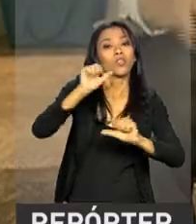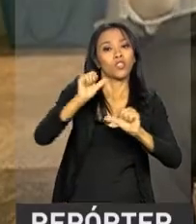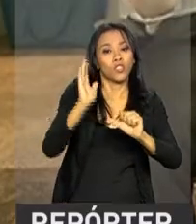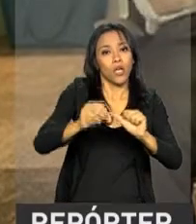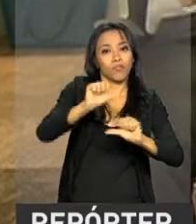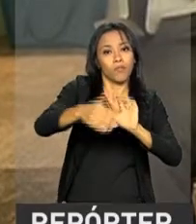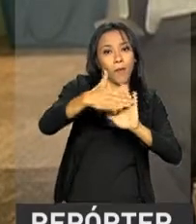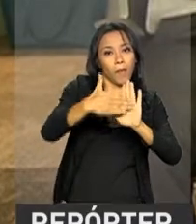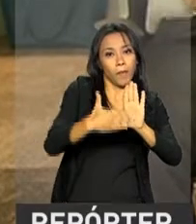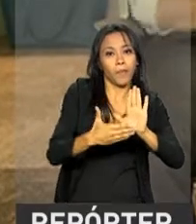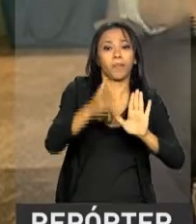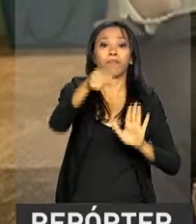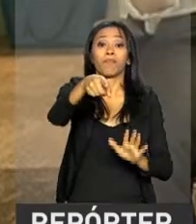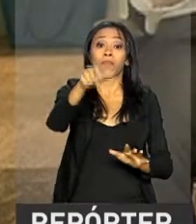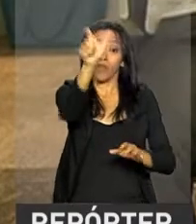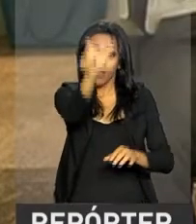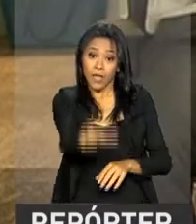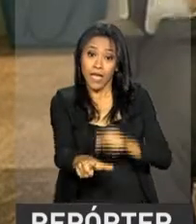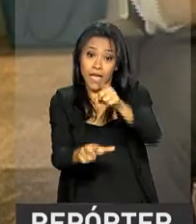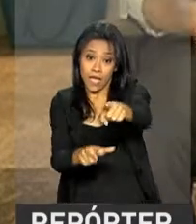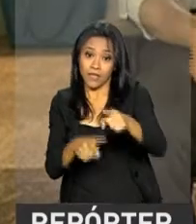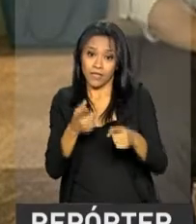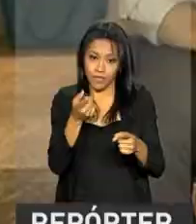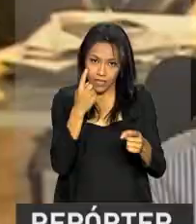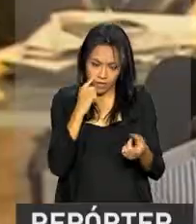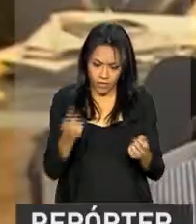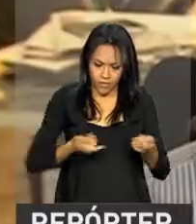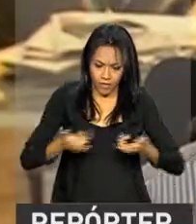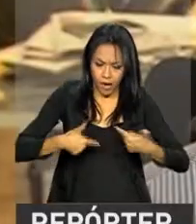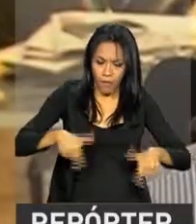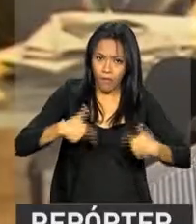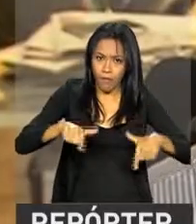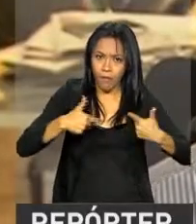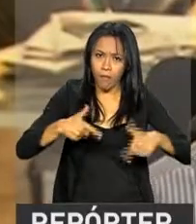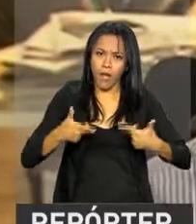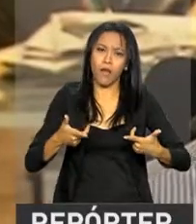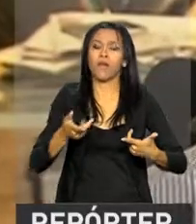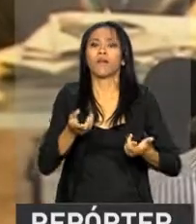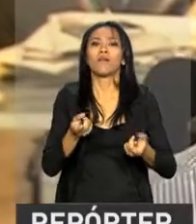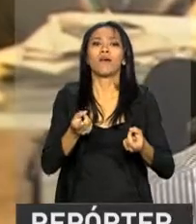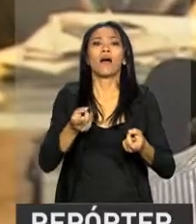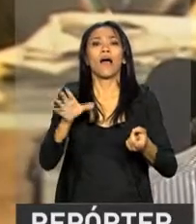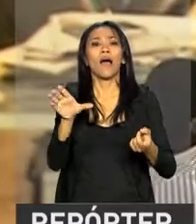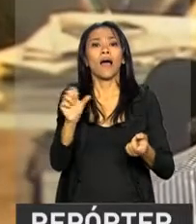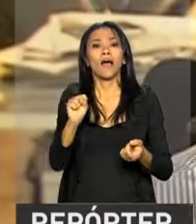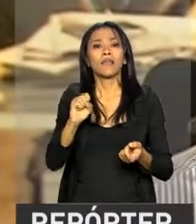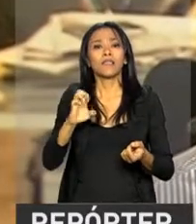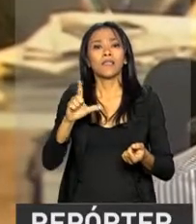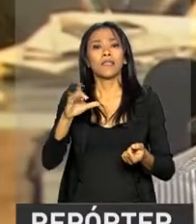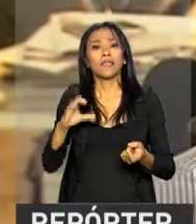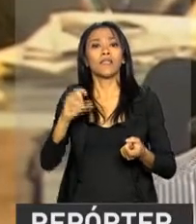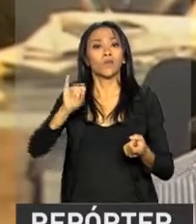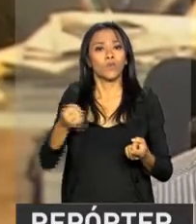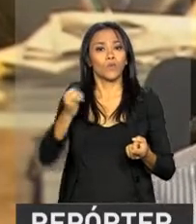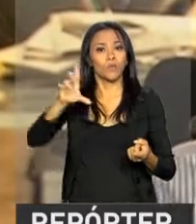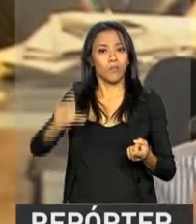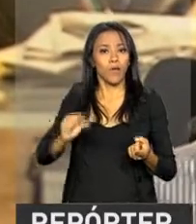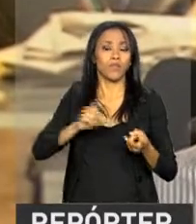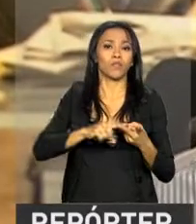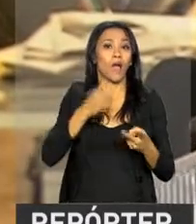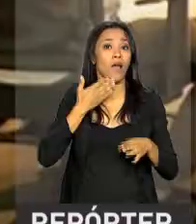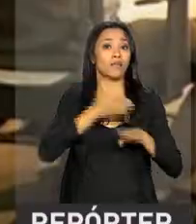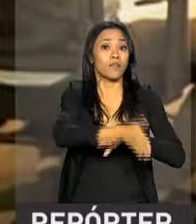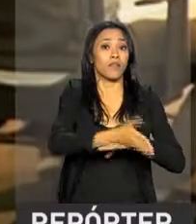analistas de investimentos também são unânimes em dizer que a queda da taxa selic aliado à inflação baixa facilita o acesso ao crédito